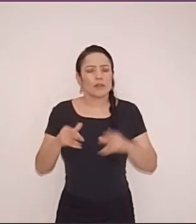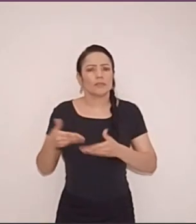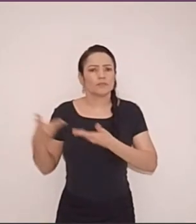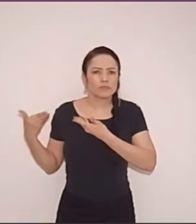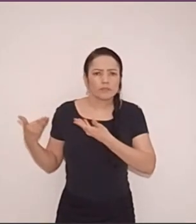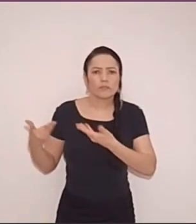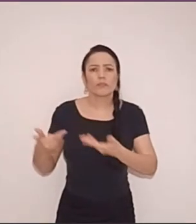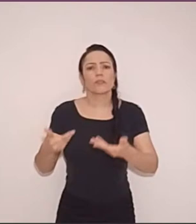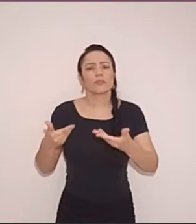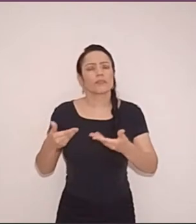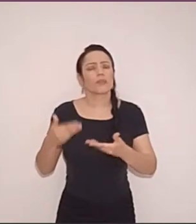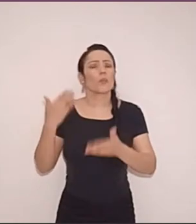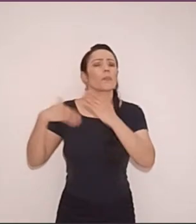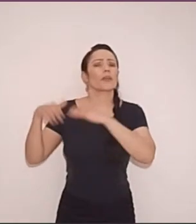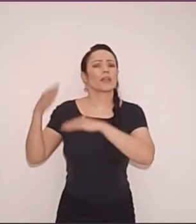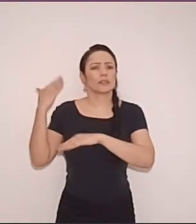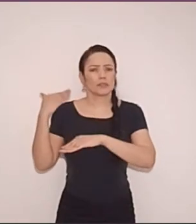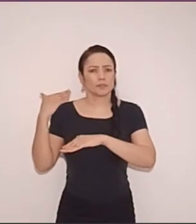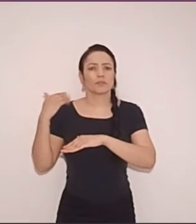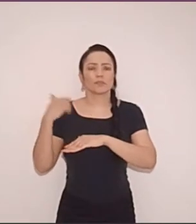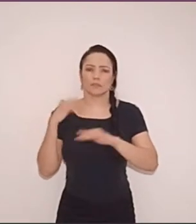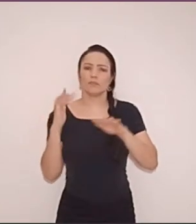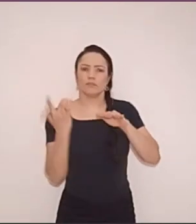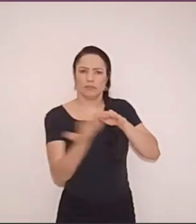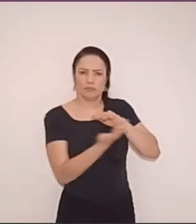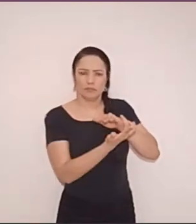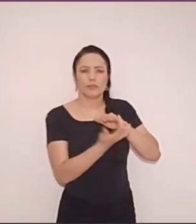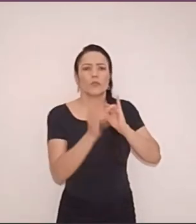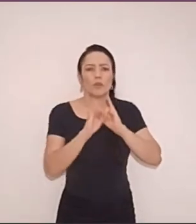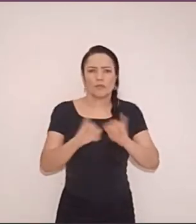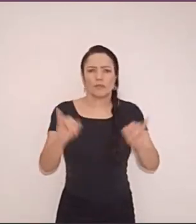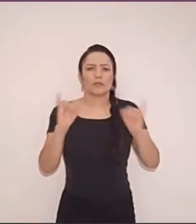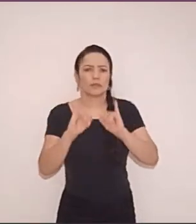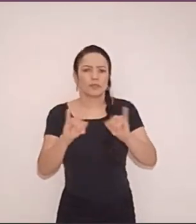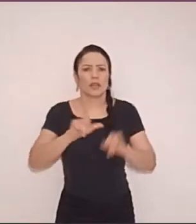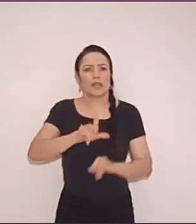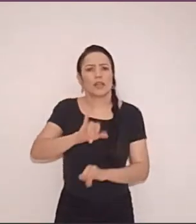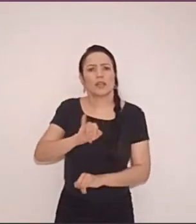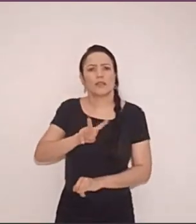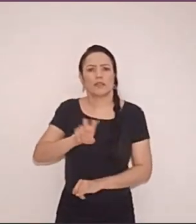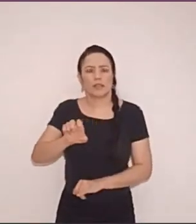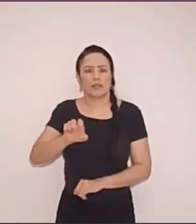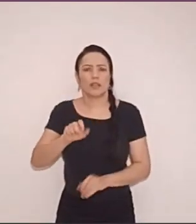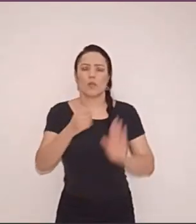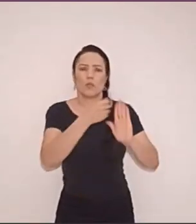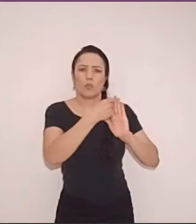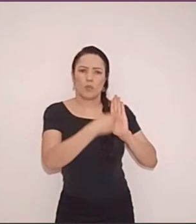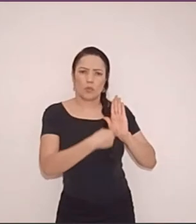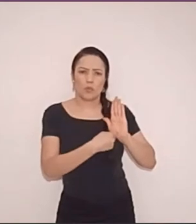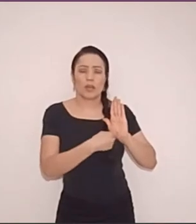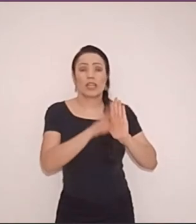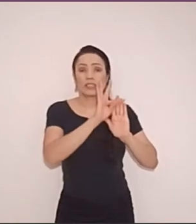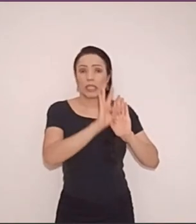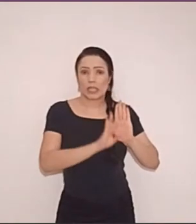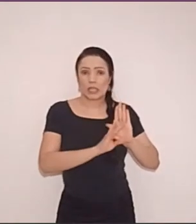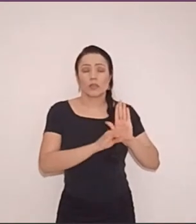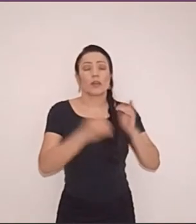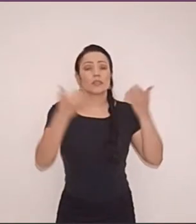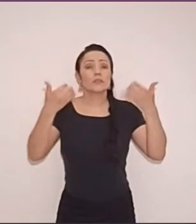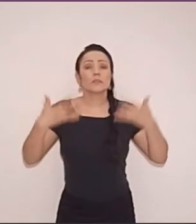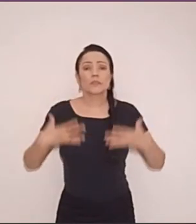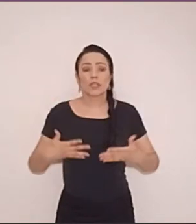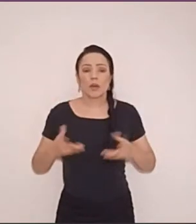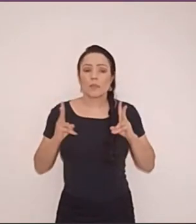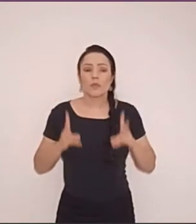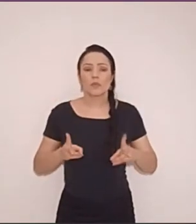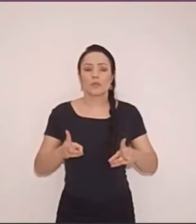eu tenho feito muito nas minhas redes sociais fazendo Live escrevendo o texto falando sobre isso né